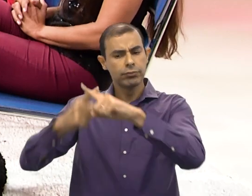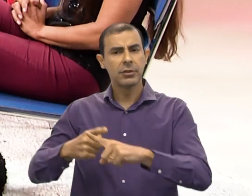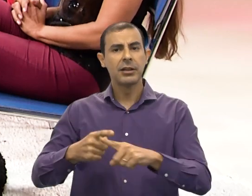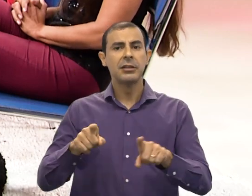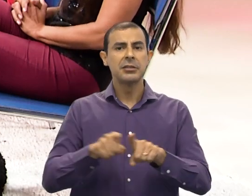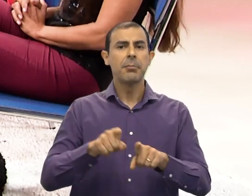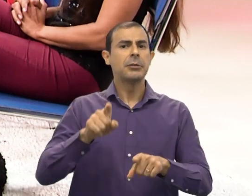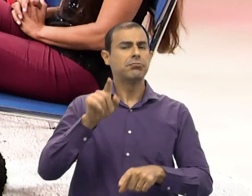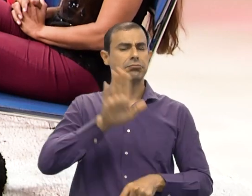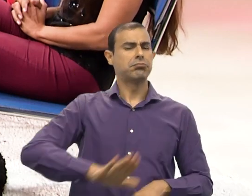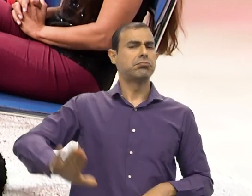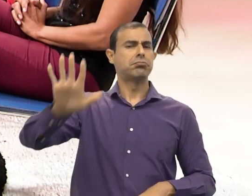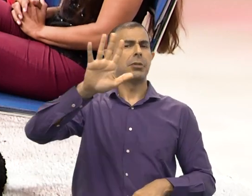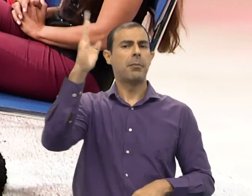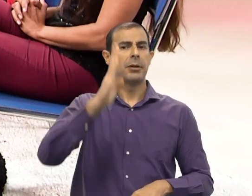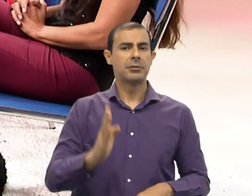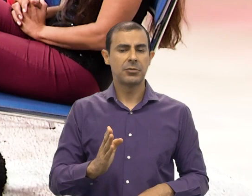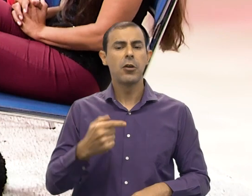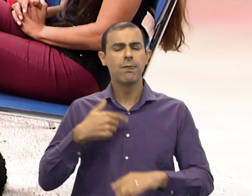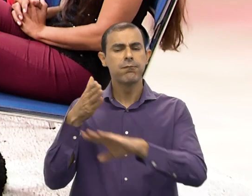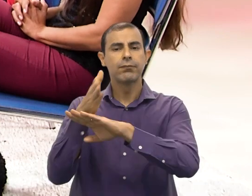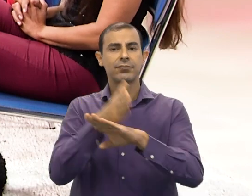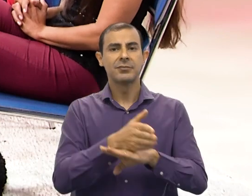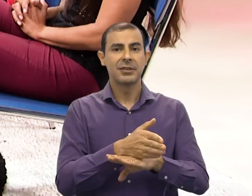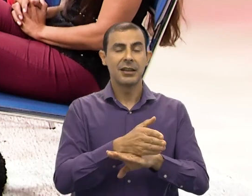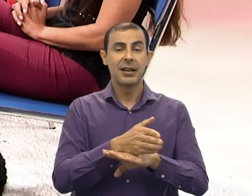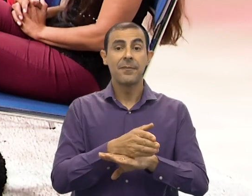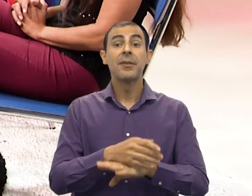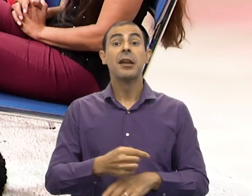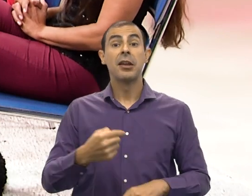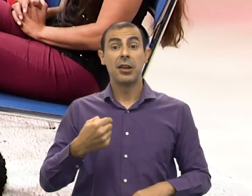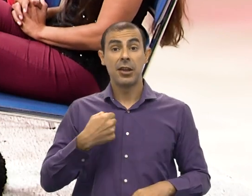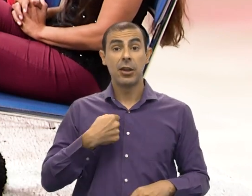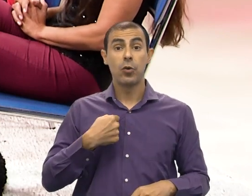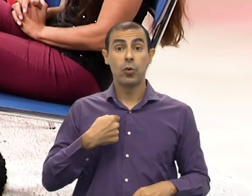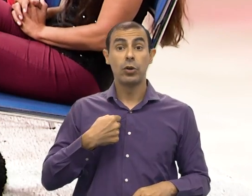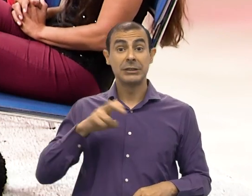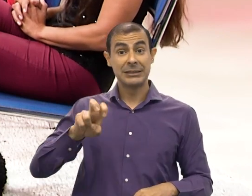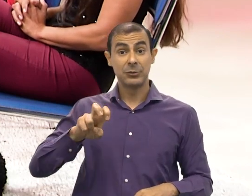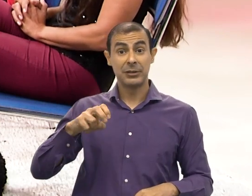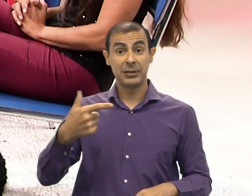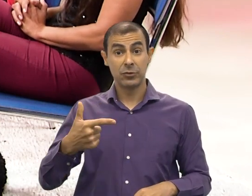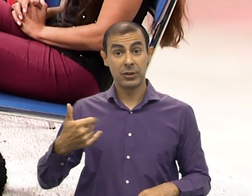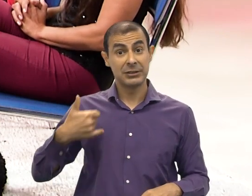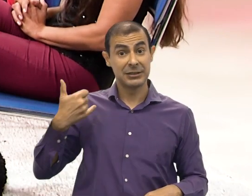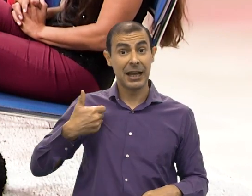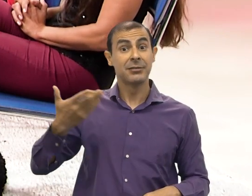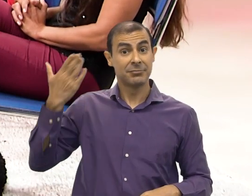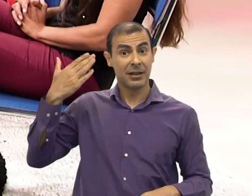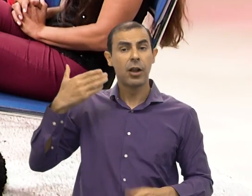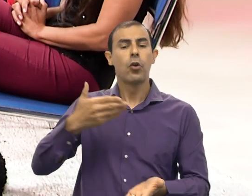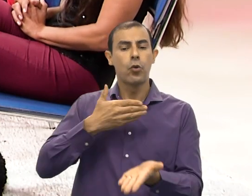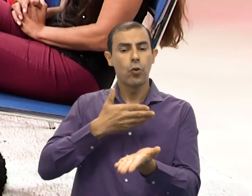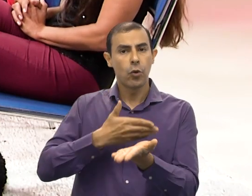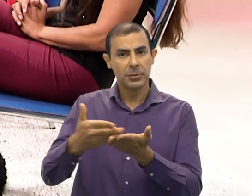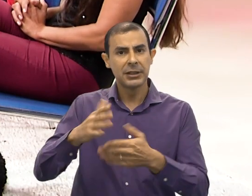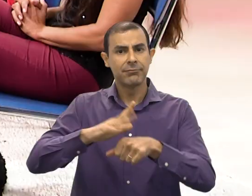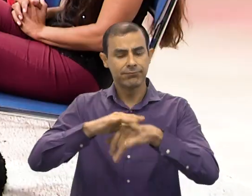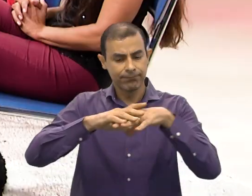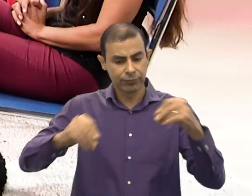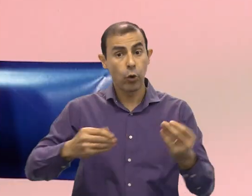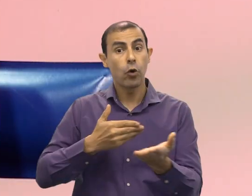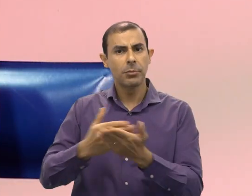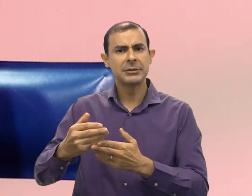Reviravolta na vida aí. Ou seja, ele acelerou. 52 anos. Tenho 59 e agora no mês de junho de 2024 vou